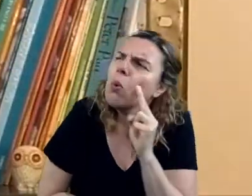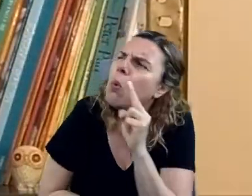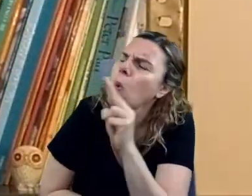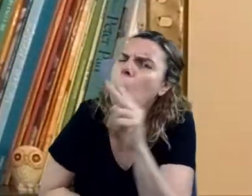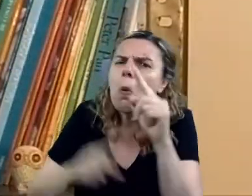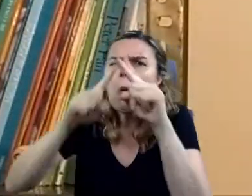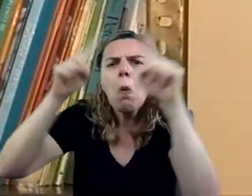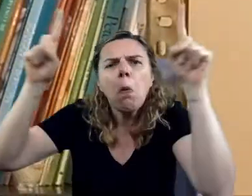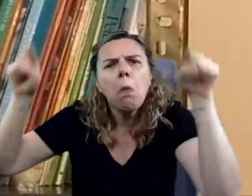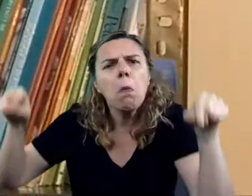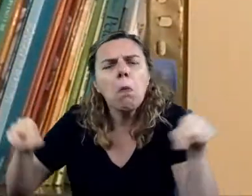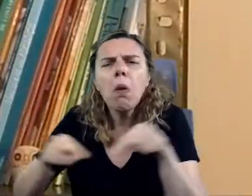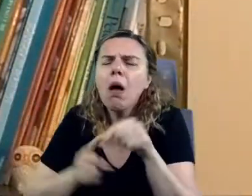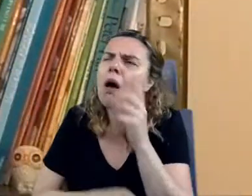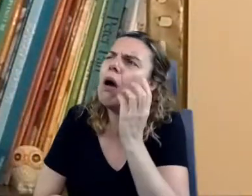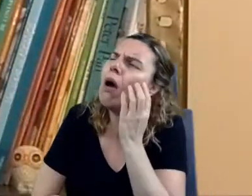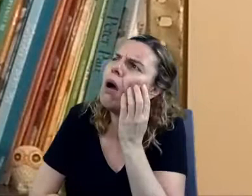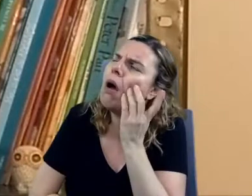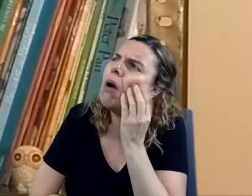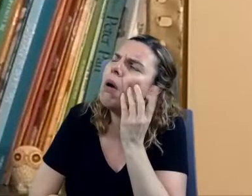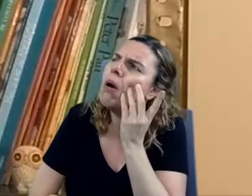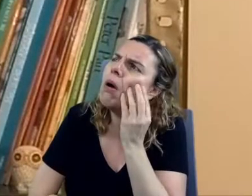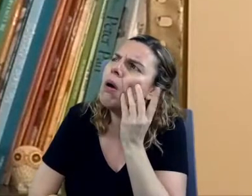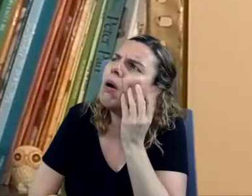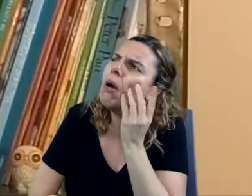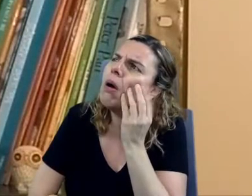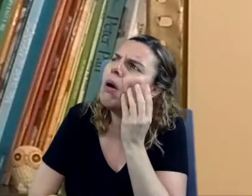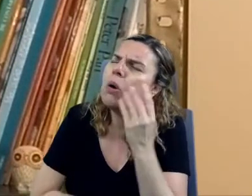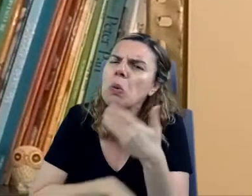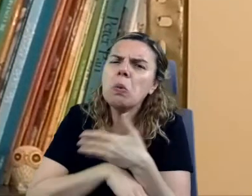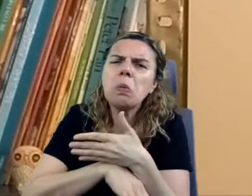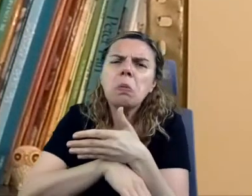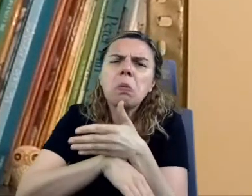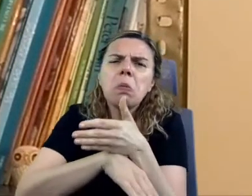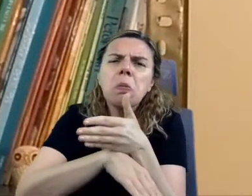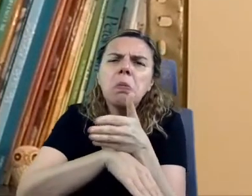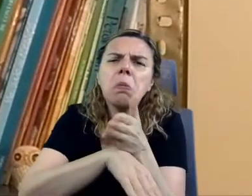a fitar o aviso por longo tempo.